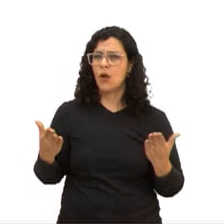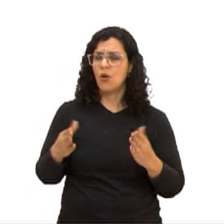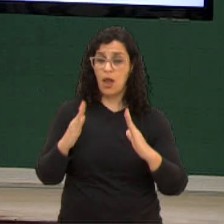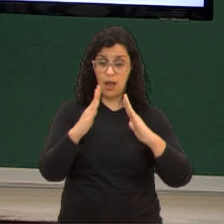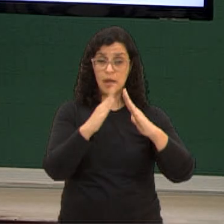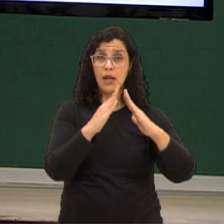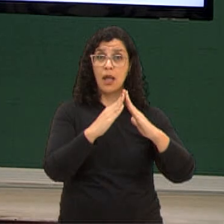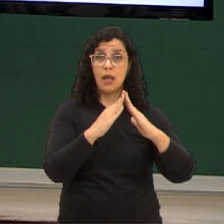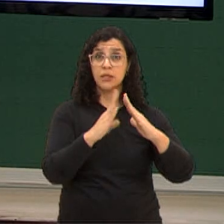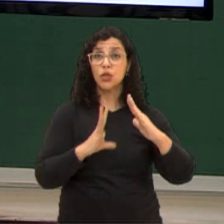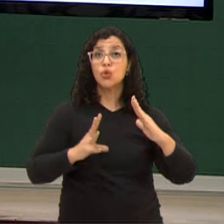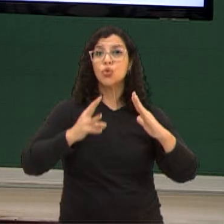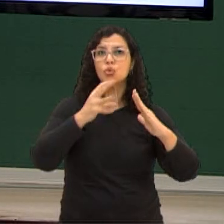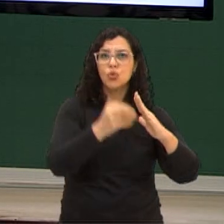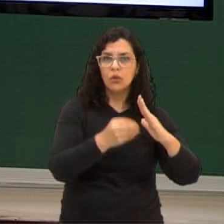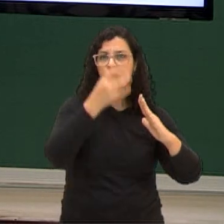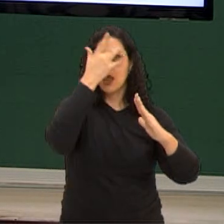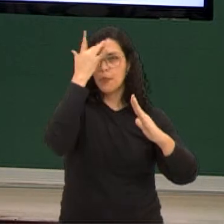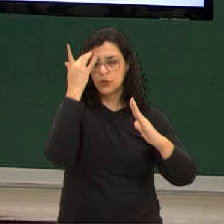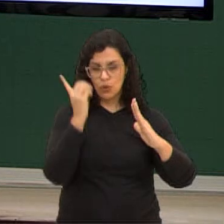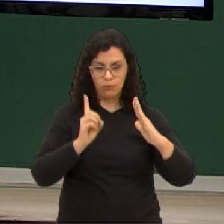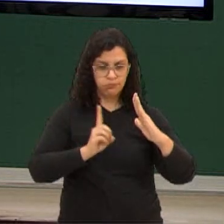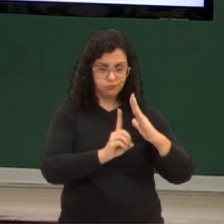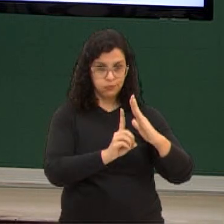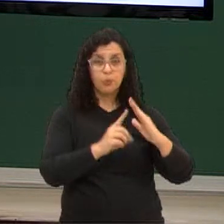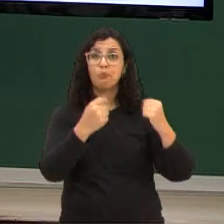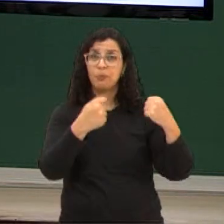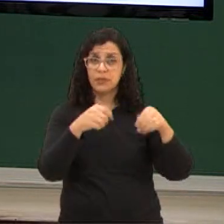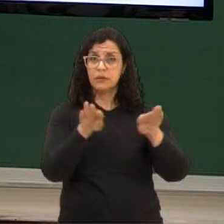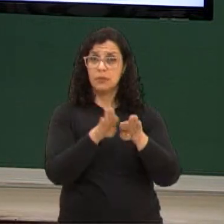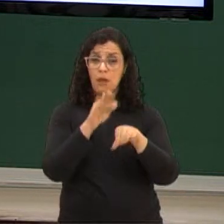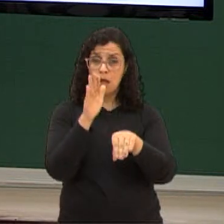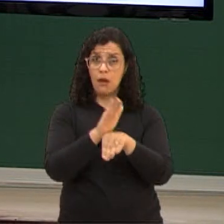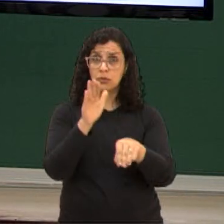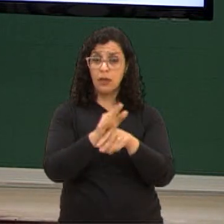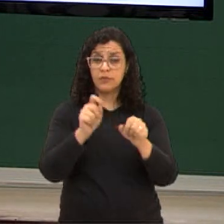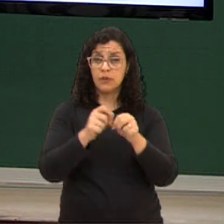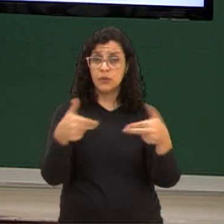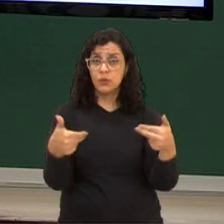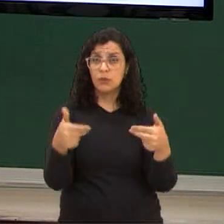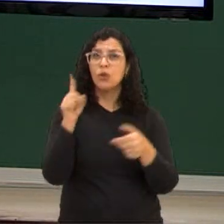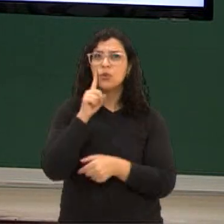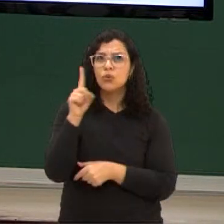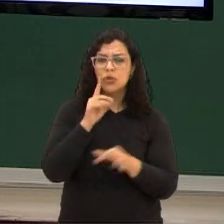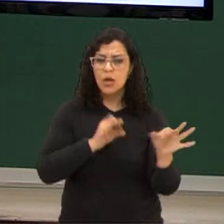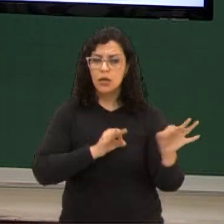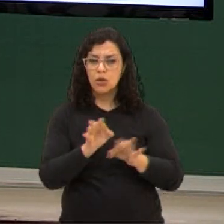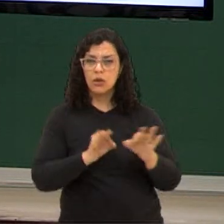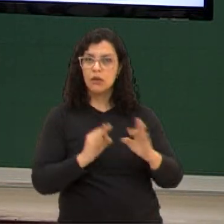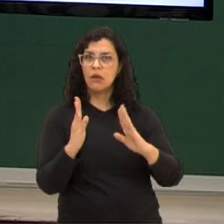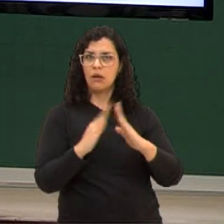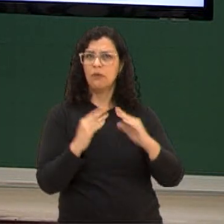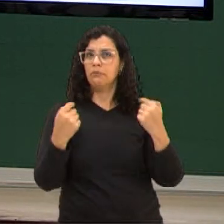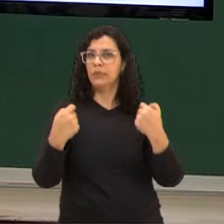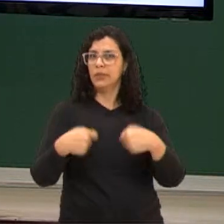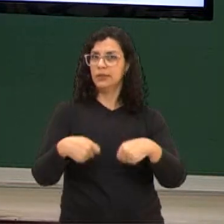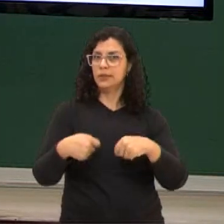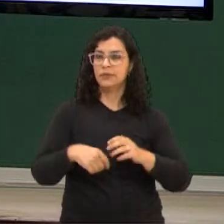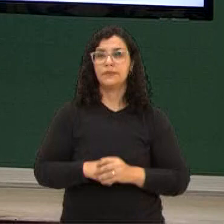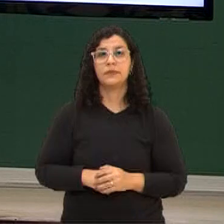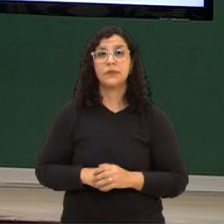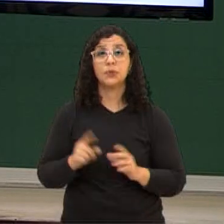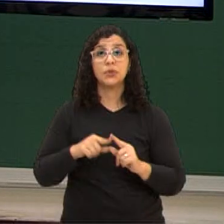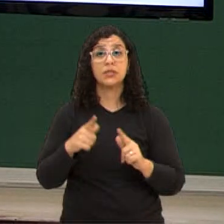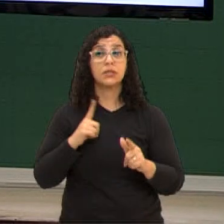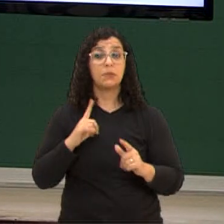numa casa, todas as pessoas que vivem ali precisam participar das tarefas diárias e da organização dessa casa, para o